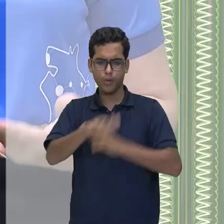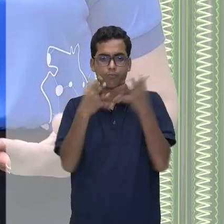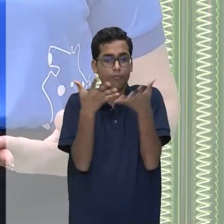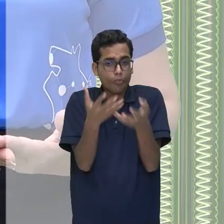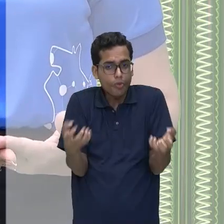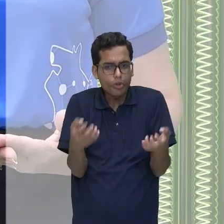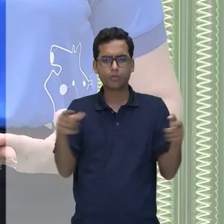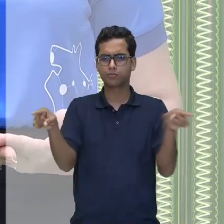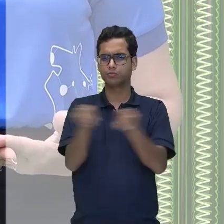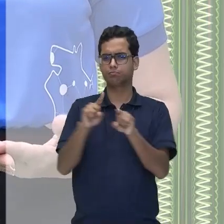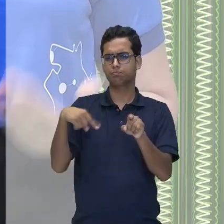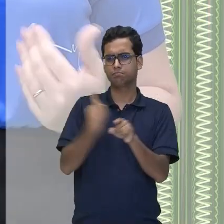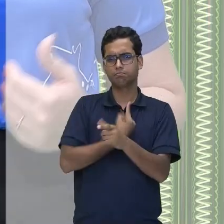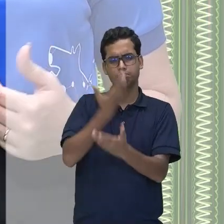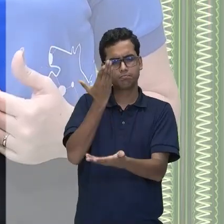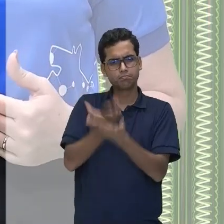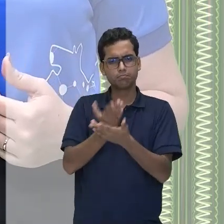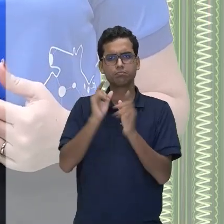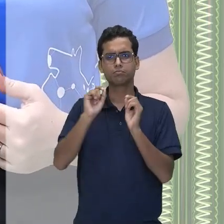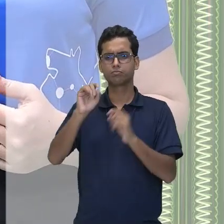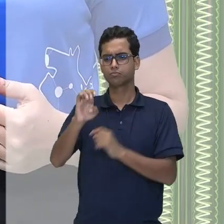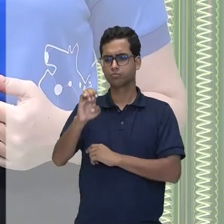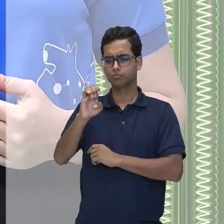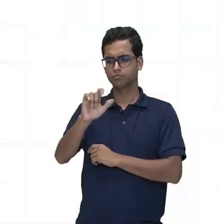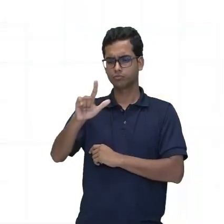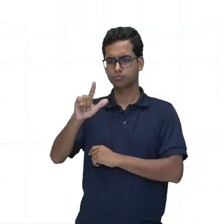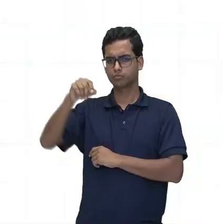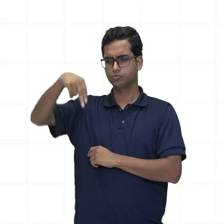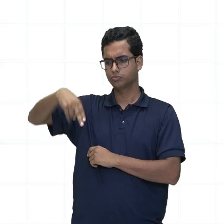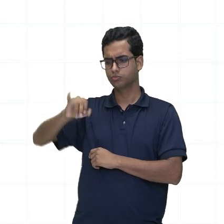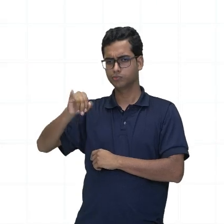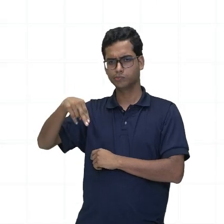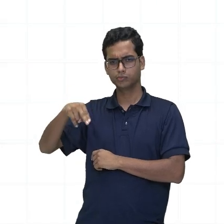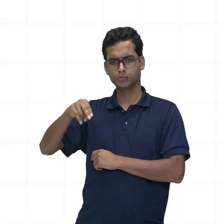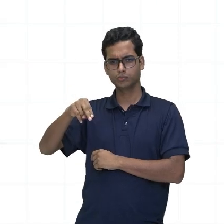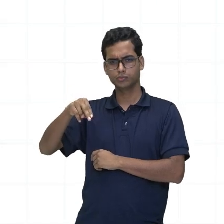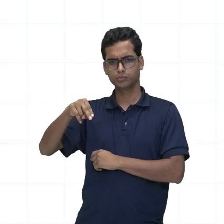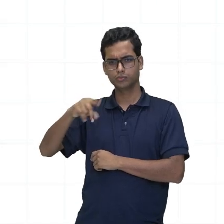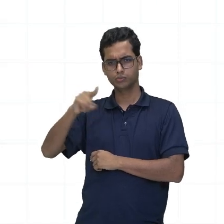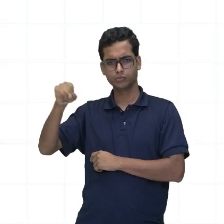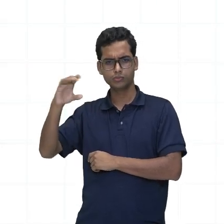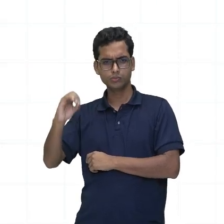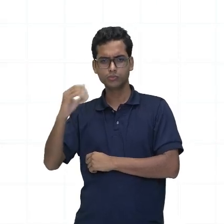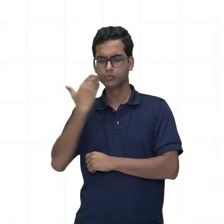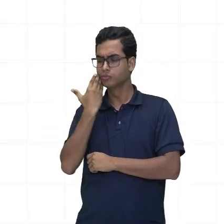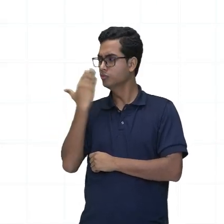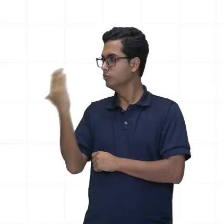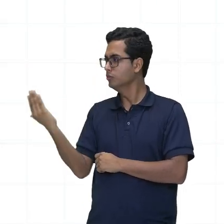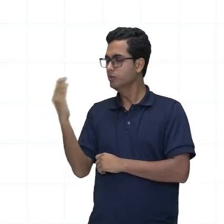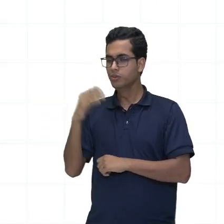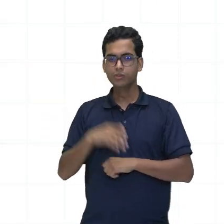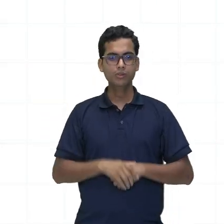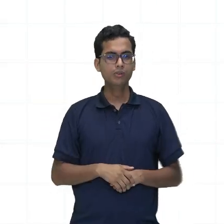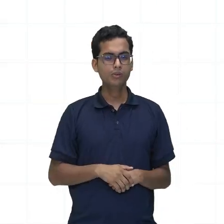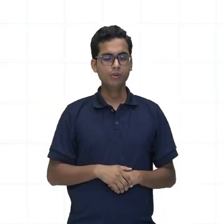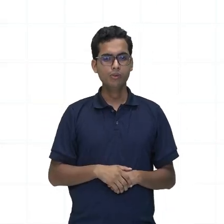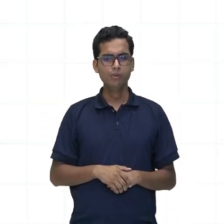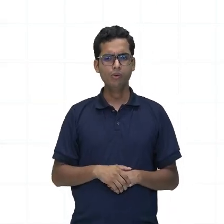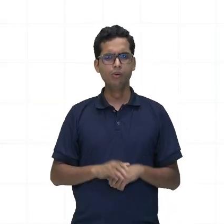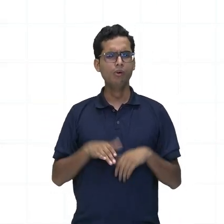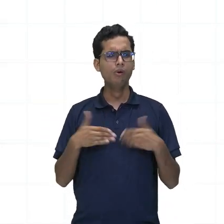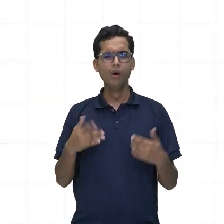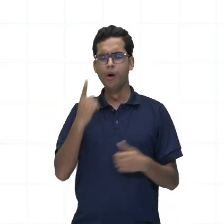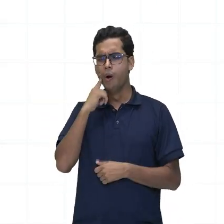um pouquinho sobre El Niño. Então vamos ver um pouco mais sobre isso. Por exemplo, qual a relação do El Niño com